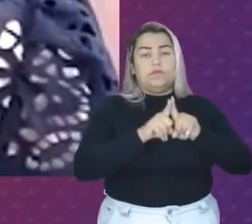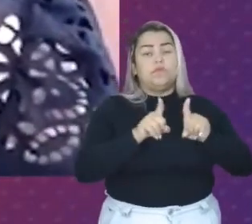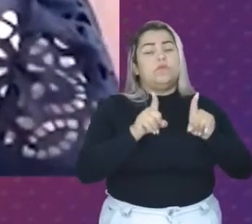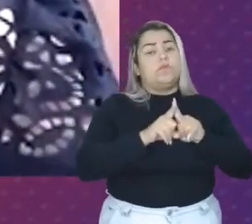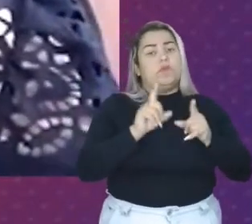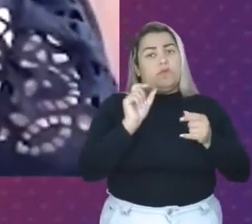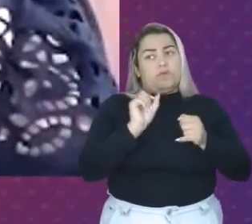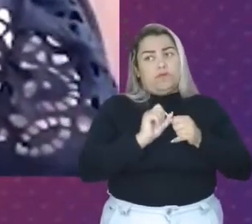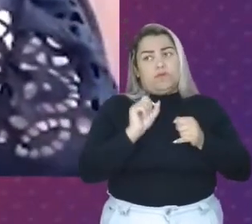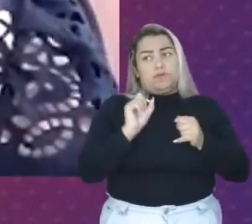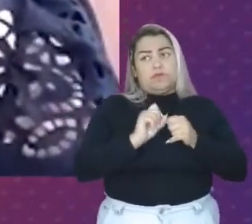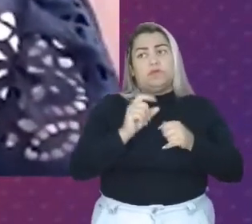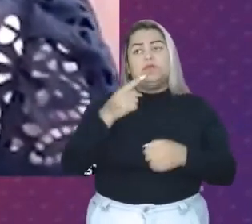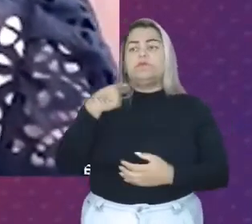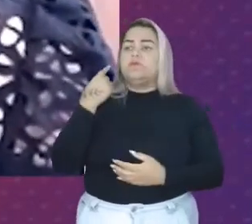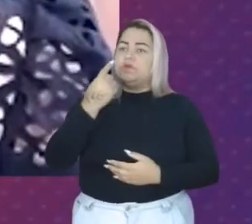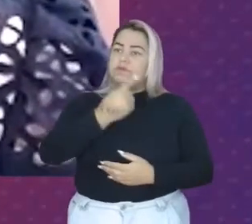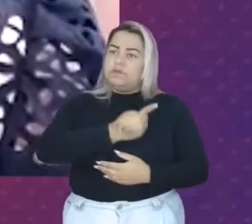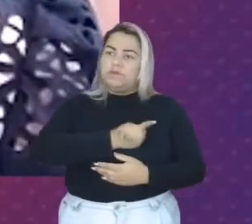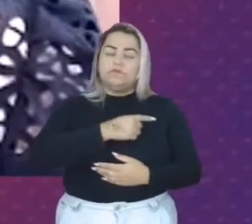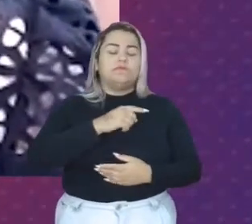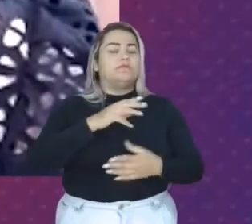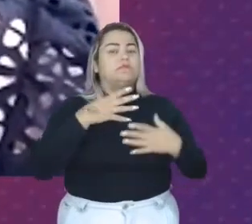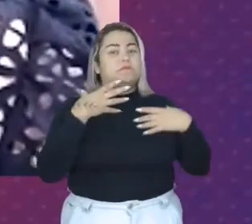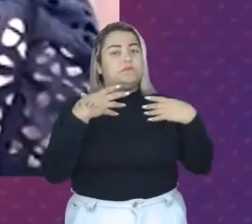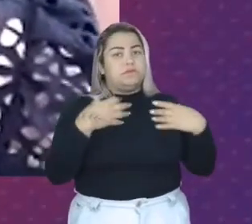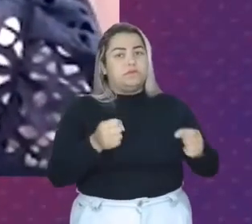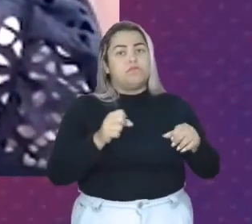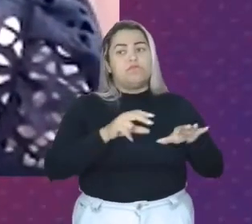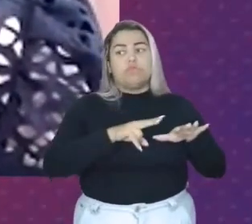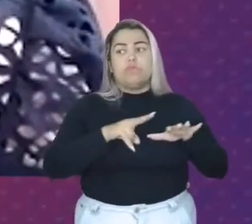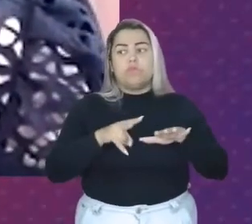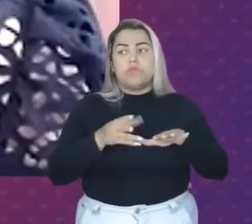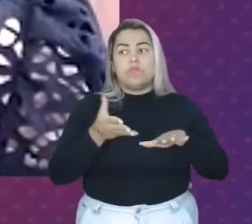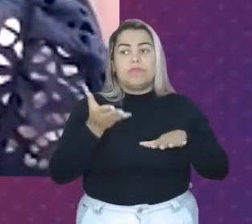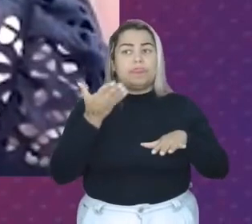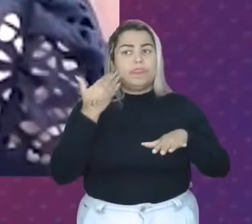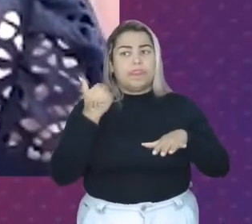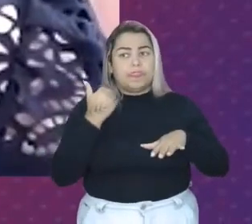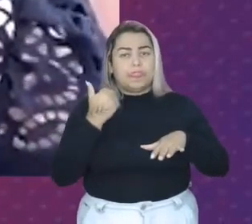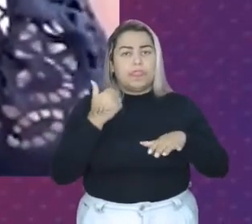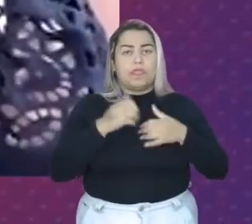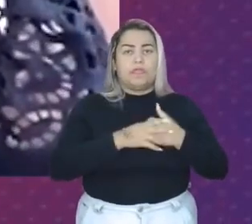fazer? Nós recebemos a semana passada, por exemplo, uma